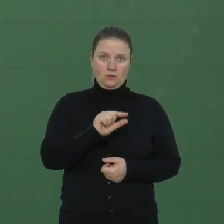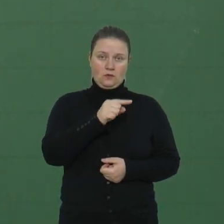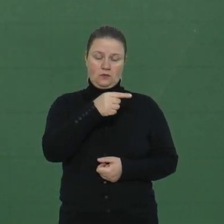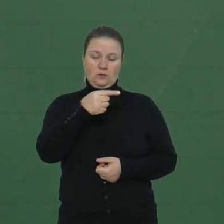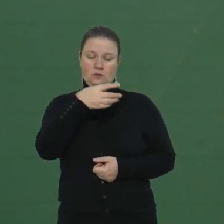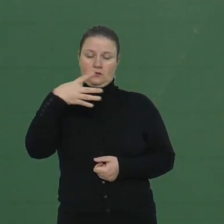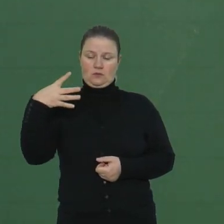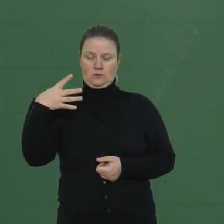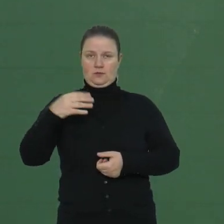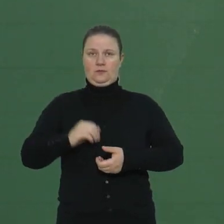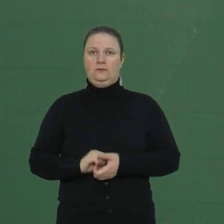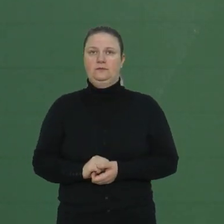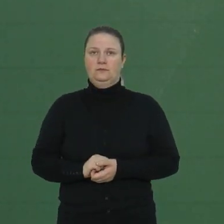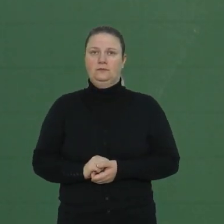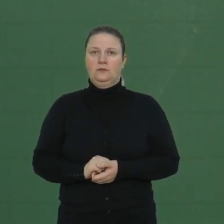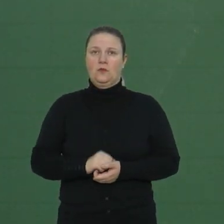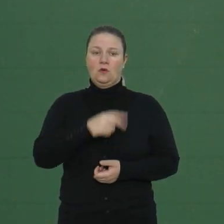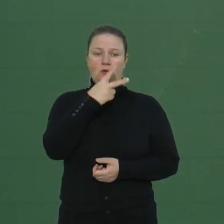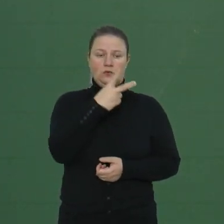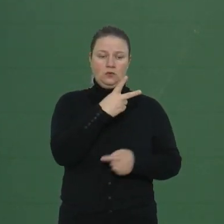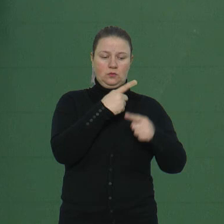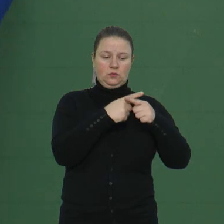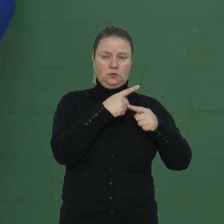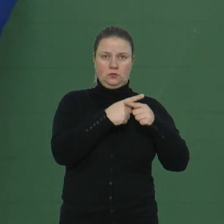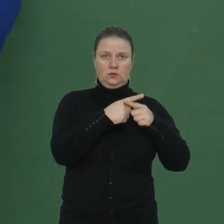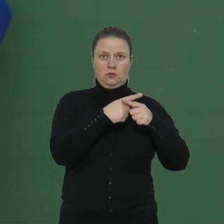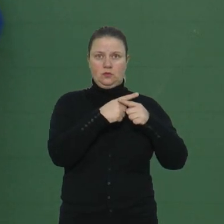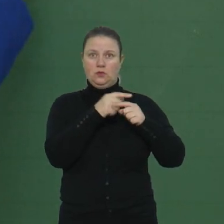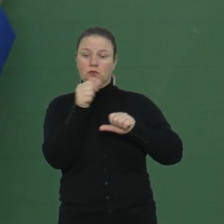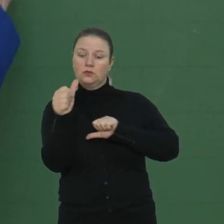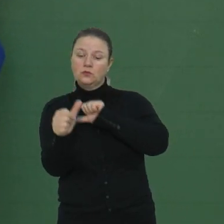ok? Então, o 2 está multiplicando, ele vai passar o quê?